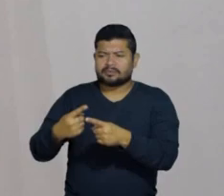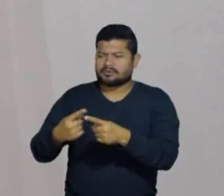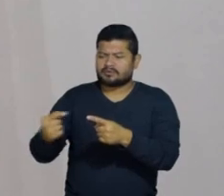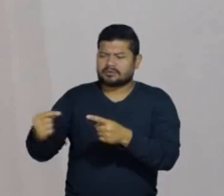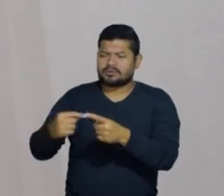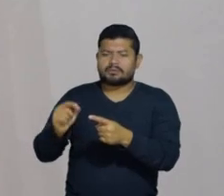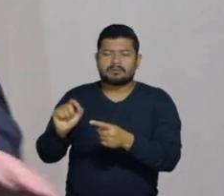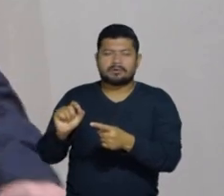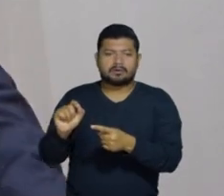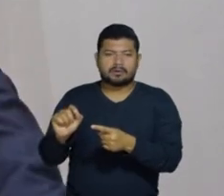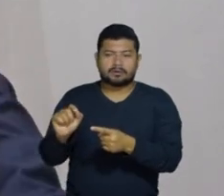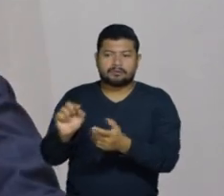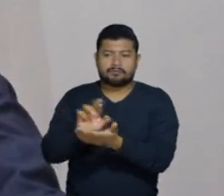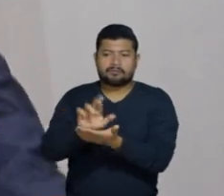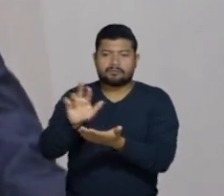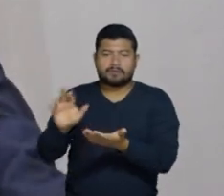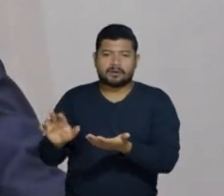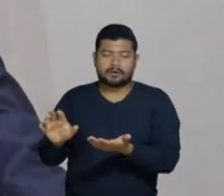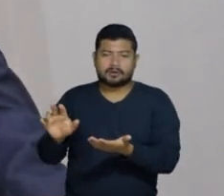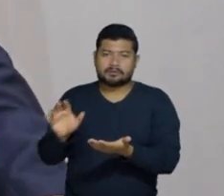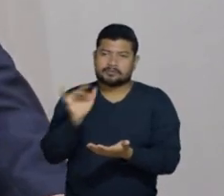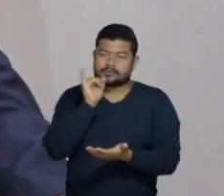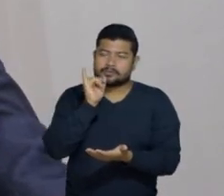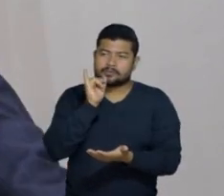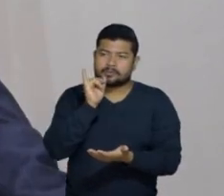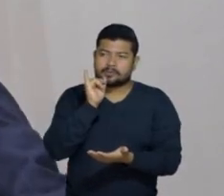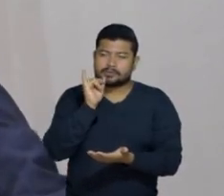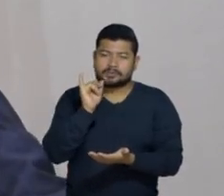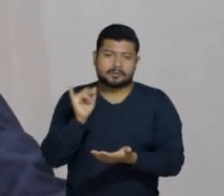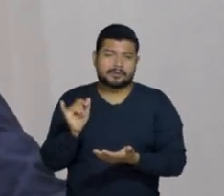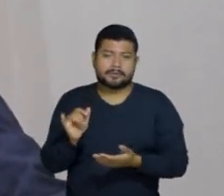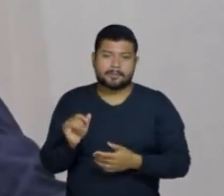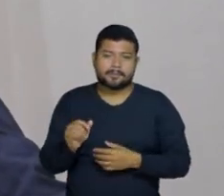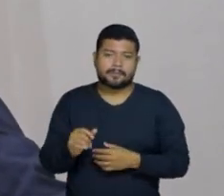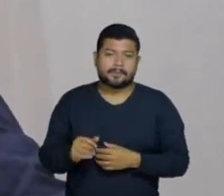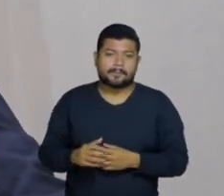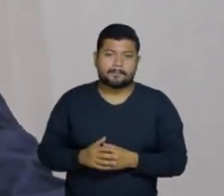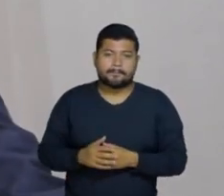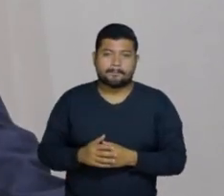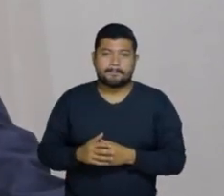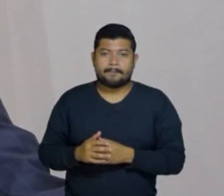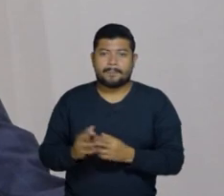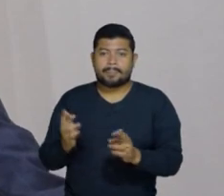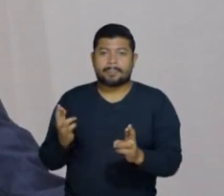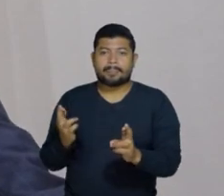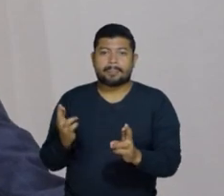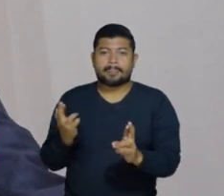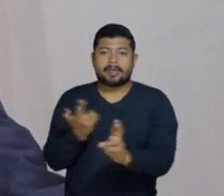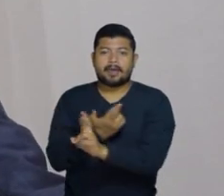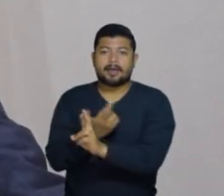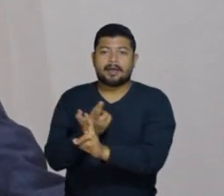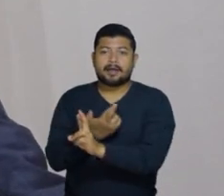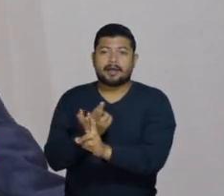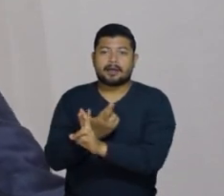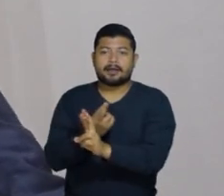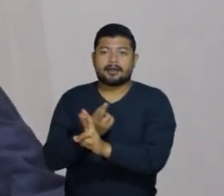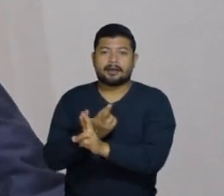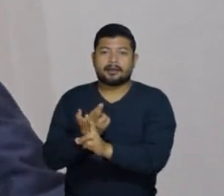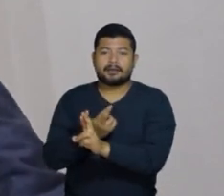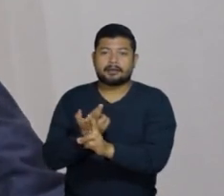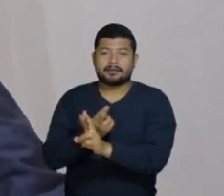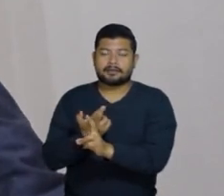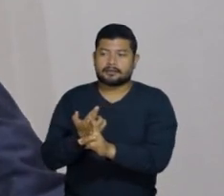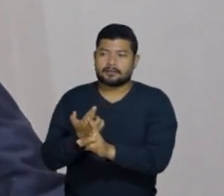por várias questões, entre elas a relação com a guerra do